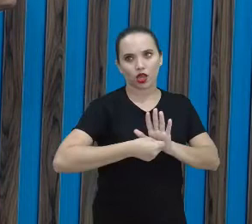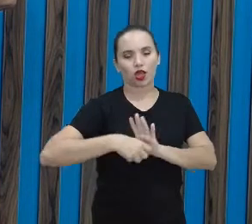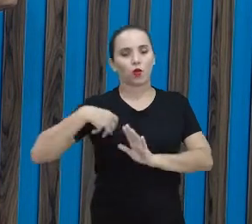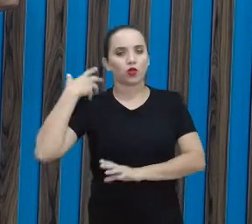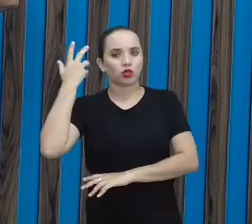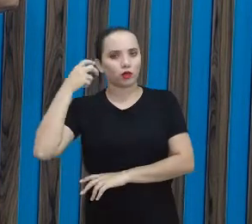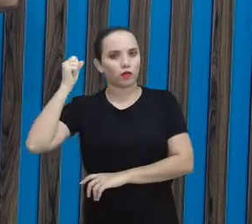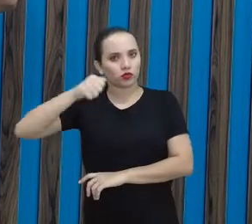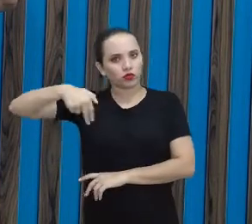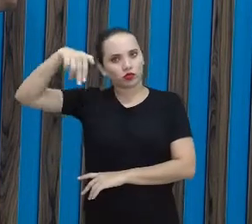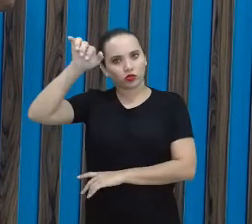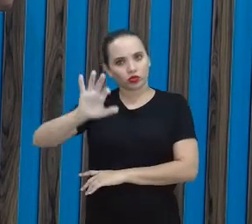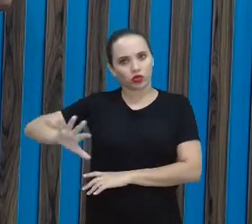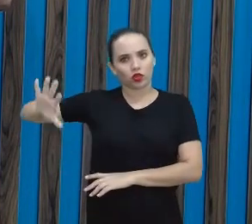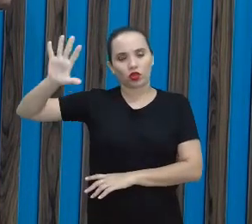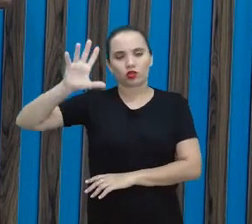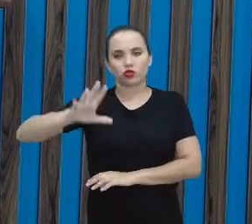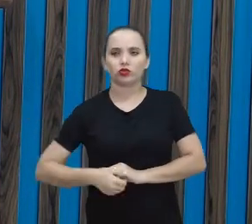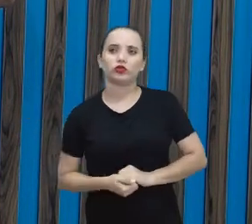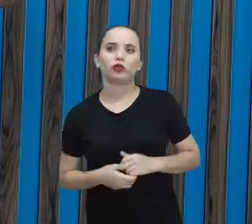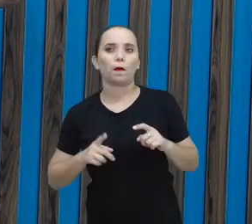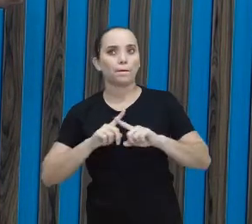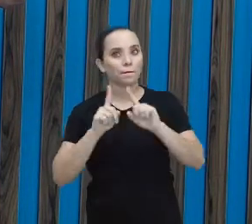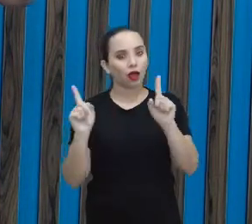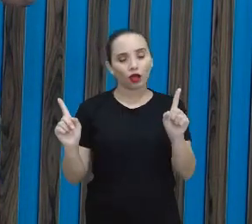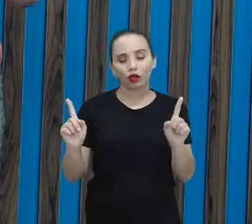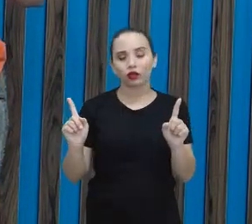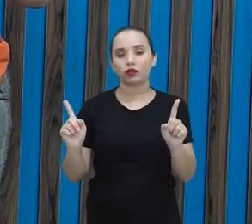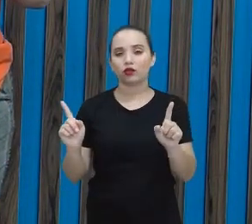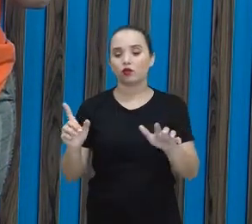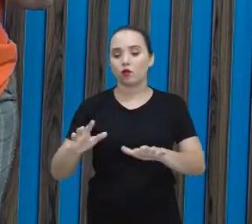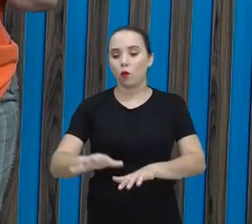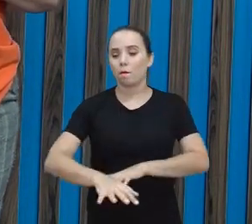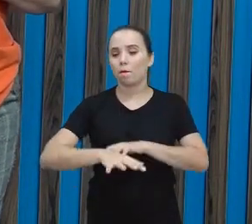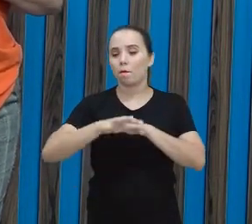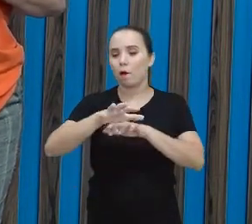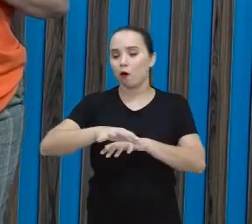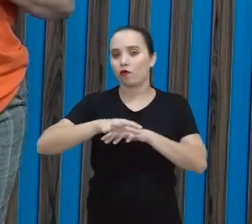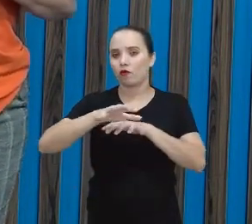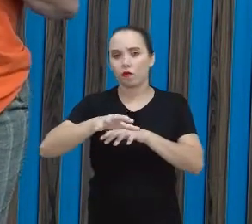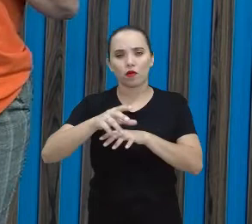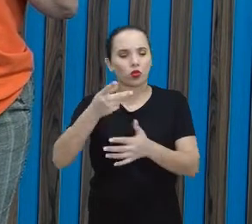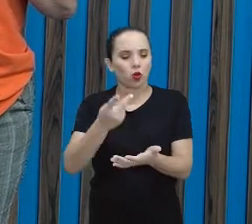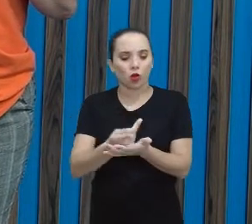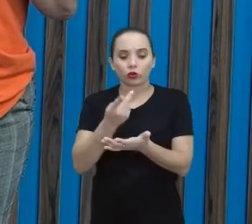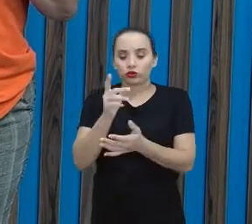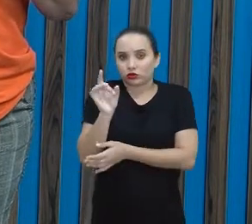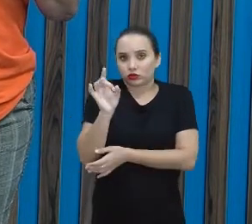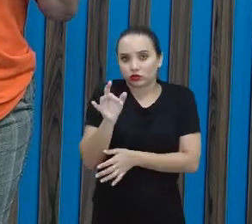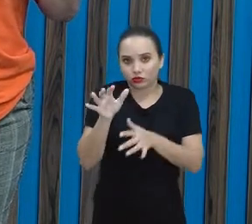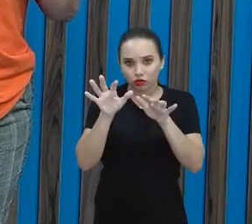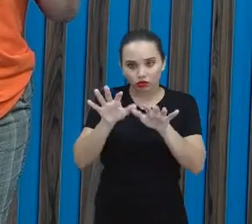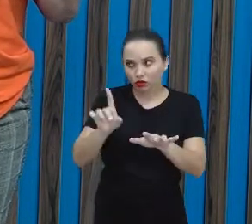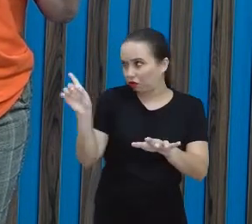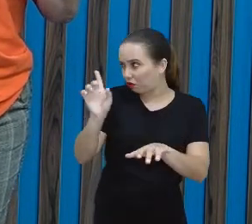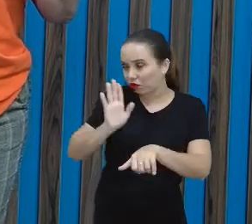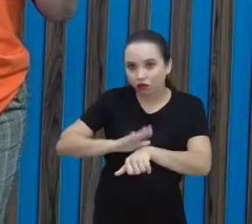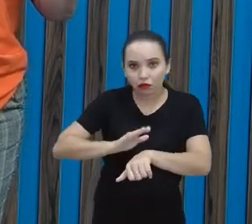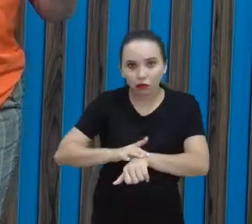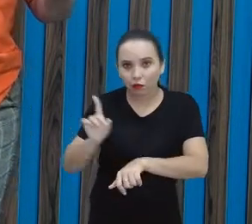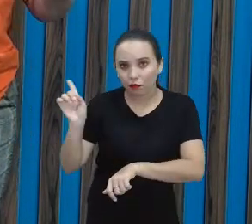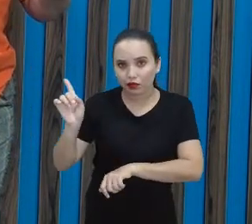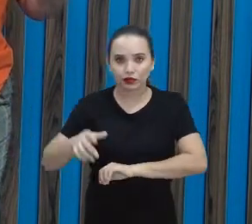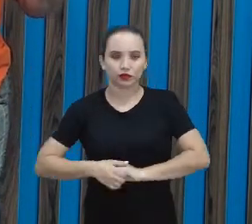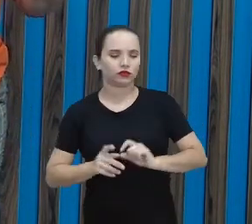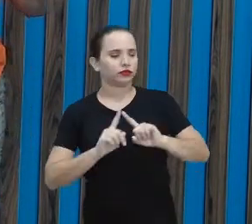Mas o movimento armorial, ele não aconteceu só nesse momento. Na verdade, ele foi pensado antes,